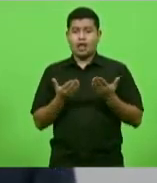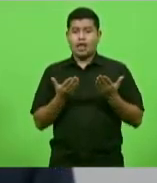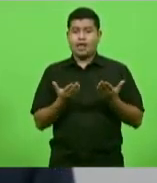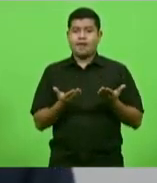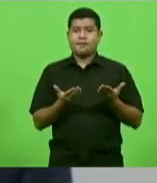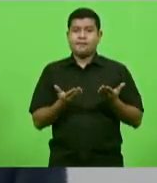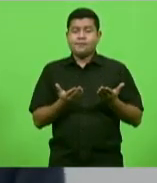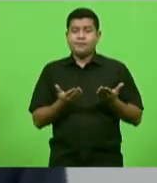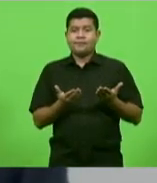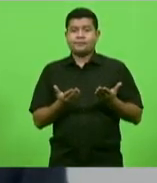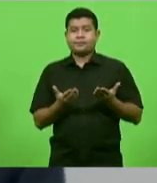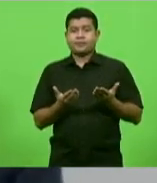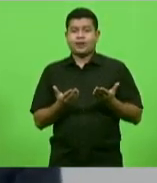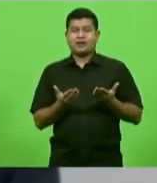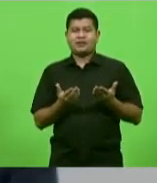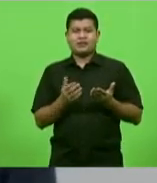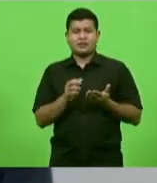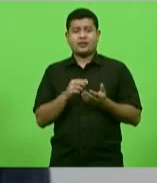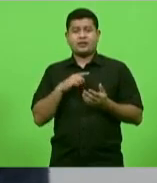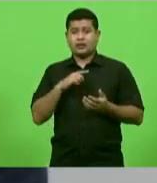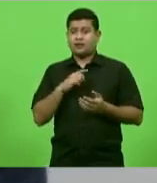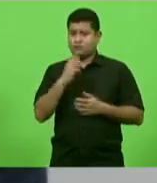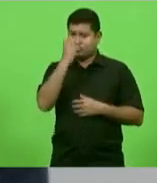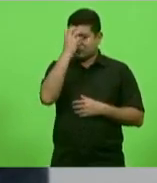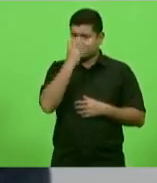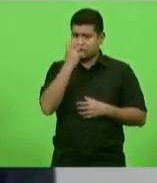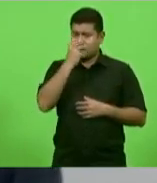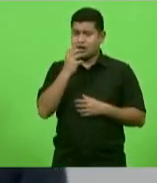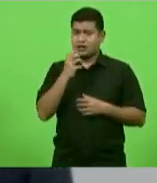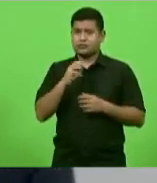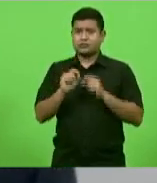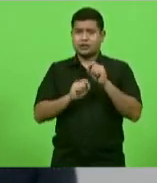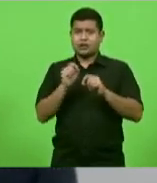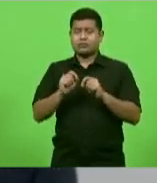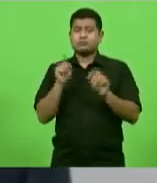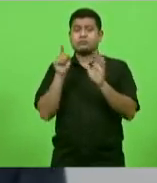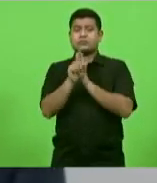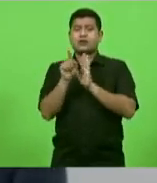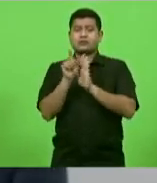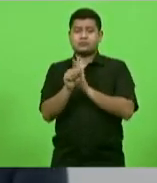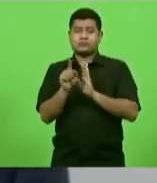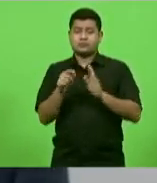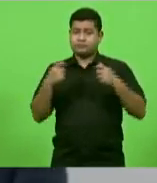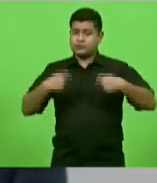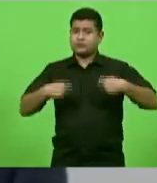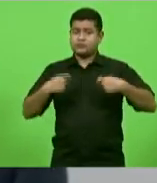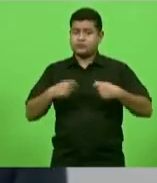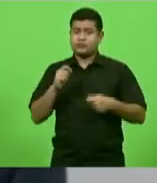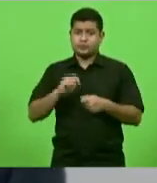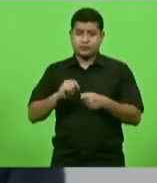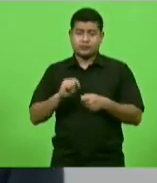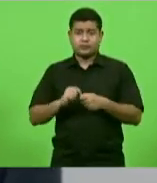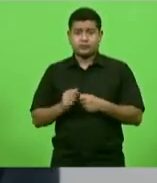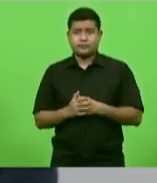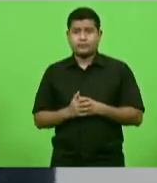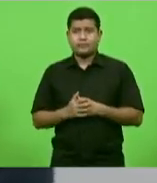casualidade suscita sérias interrogações. Trato, pois, da quarta